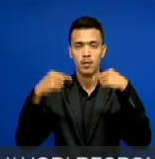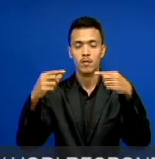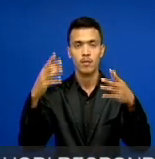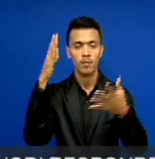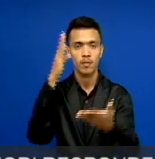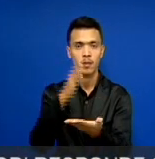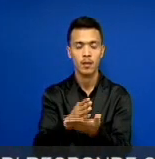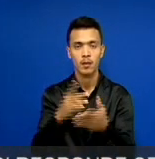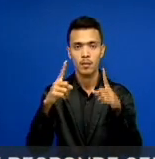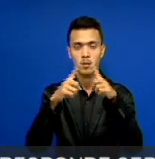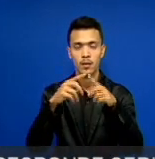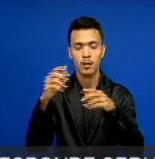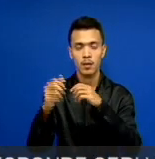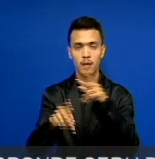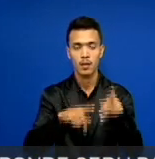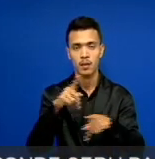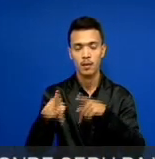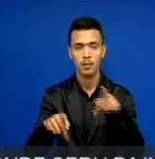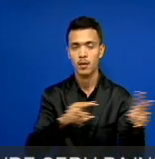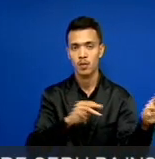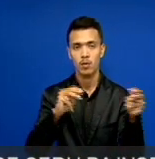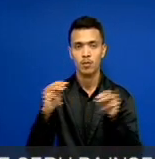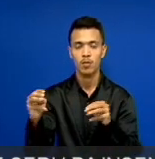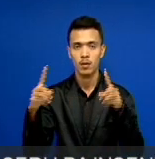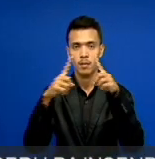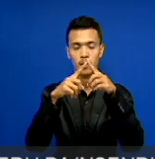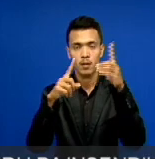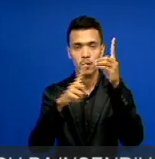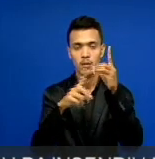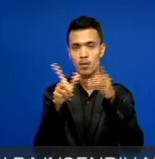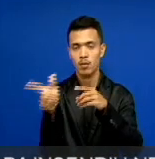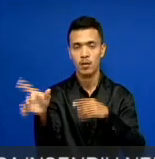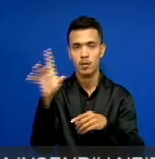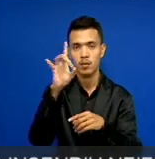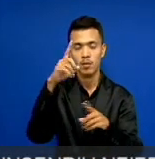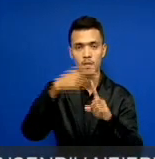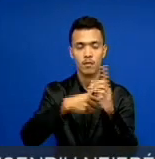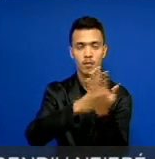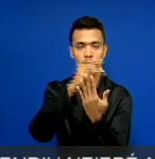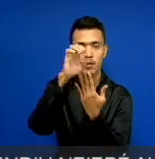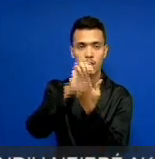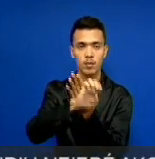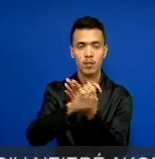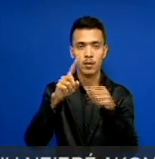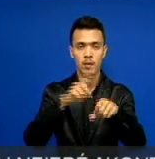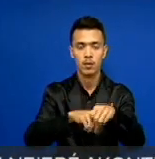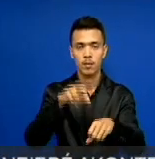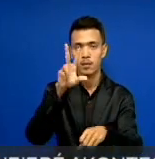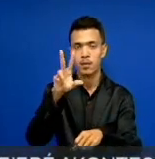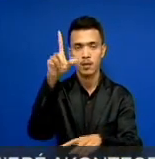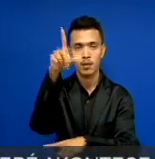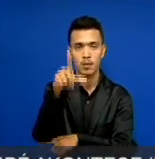cliente. Julgamento ne tribunal adia ba Loron Ruanulo Racing Walu Fulan Junho. Tuku tolo loraik rodi Rona